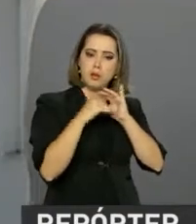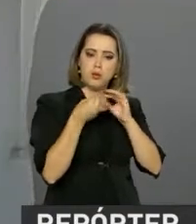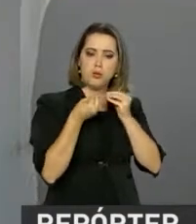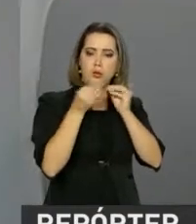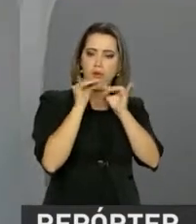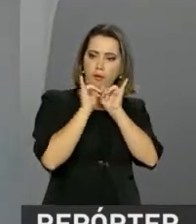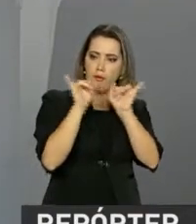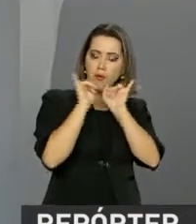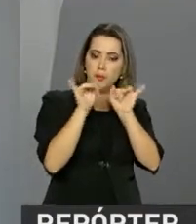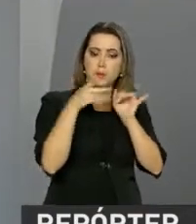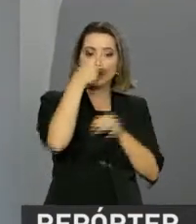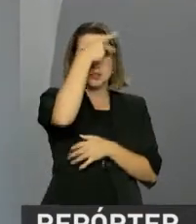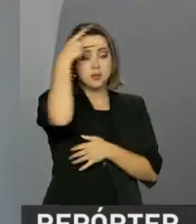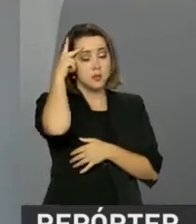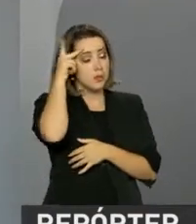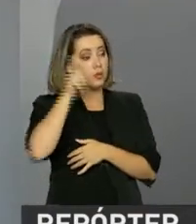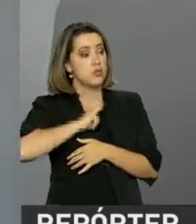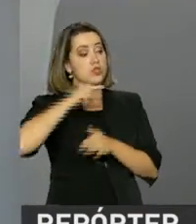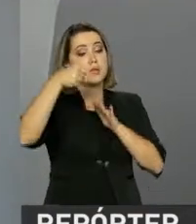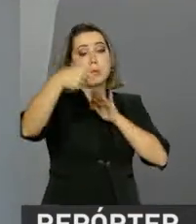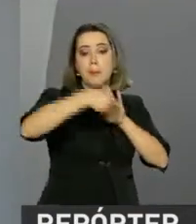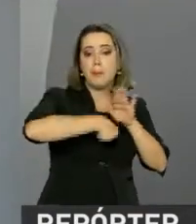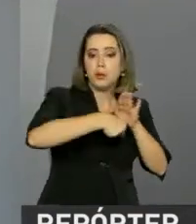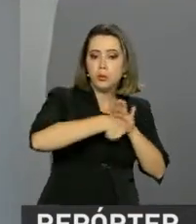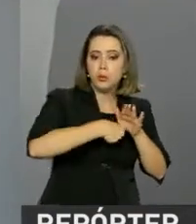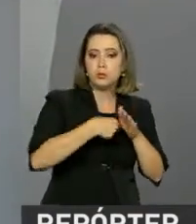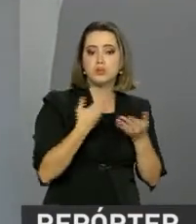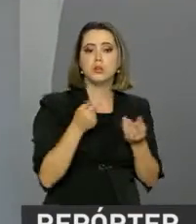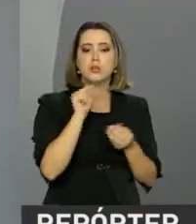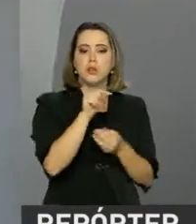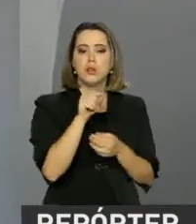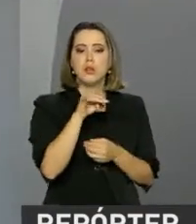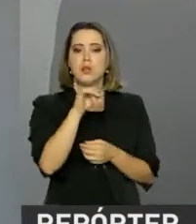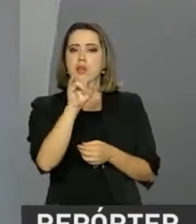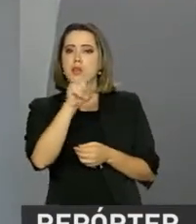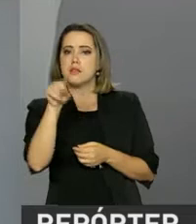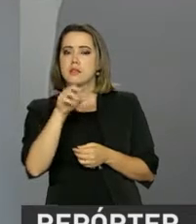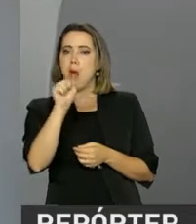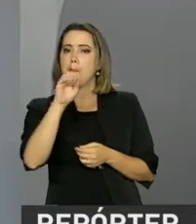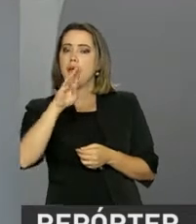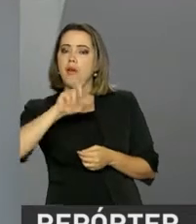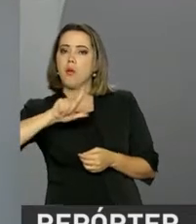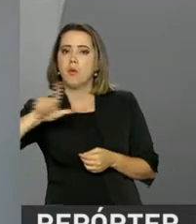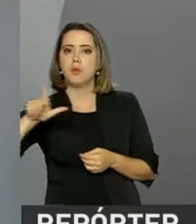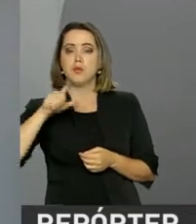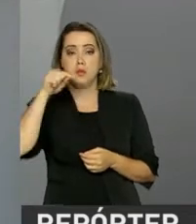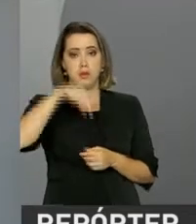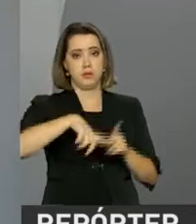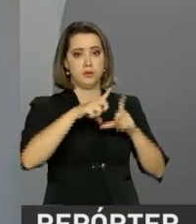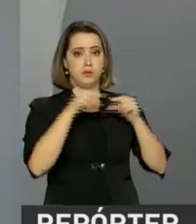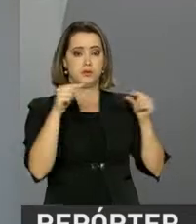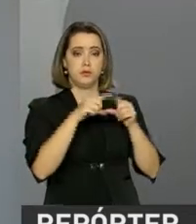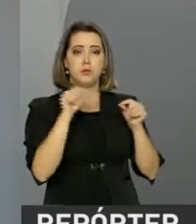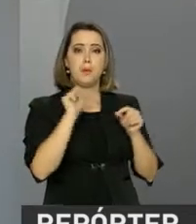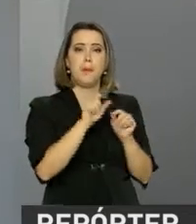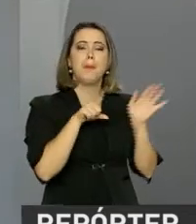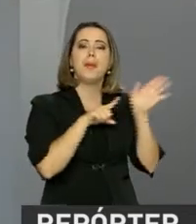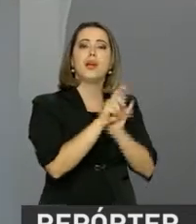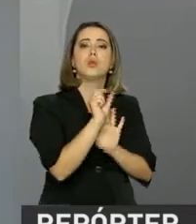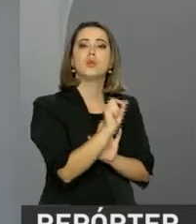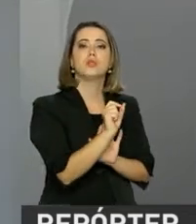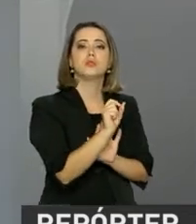que os espectadores pudessem mandar a pergunta a senhora isabel ribeiro lá é daqui de brasília pergunta seguinte